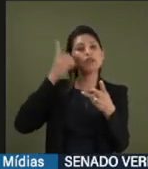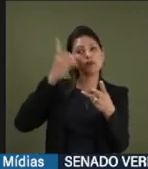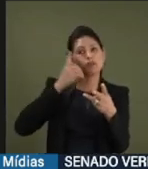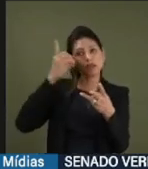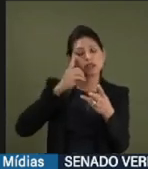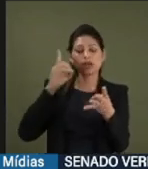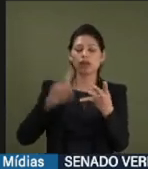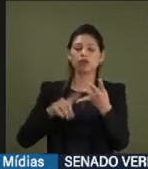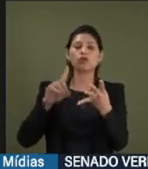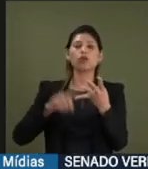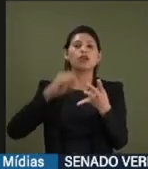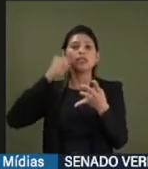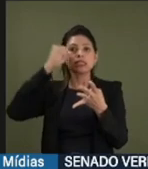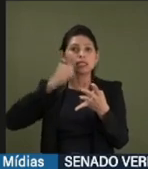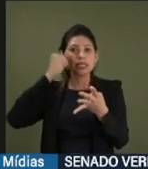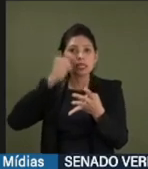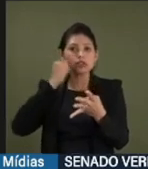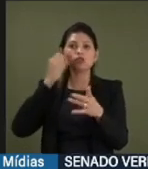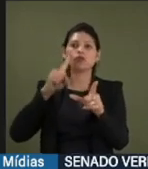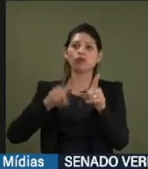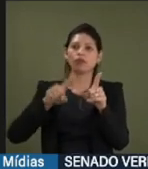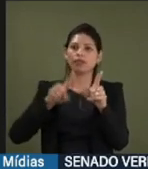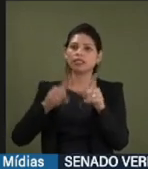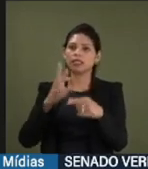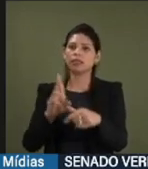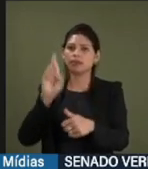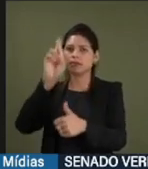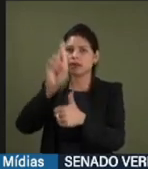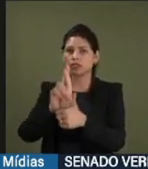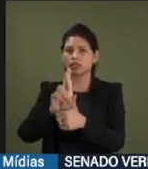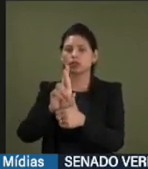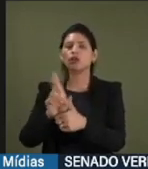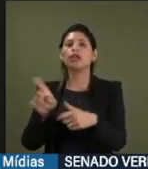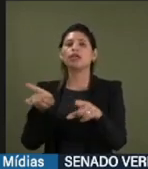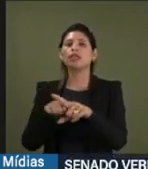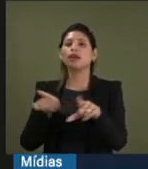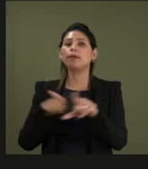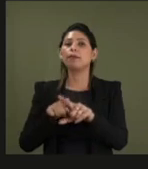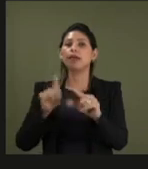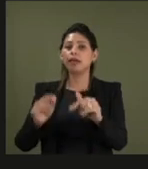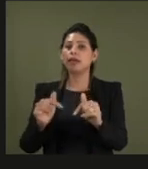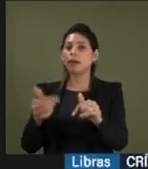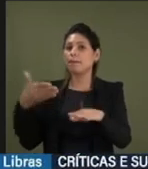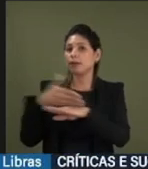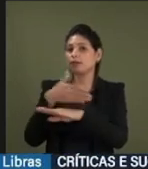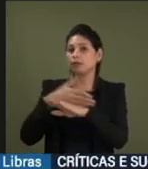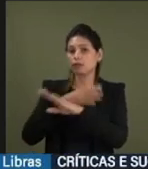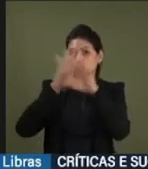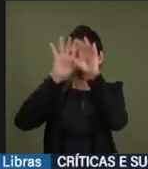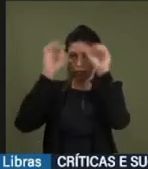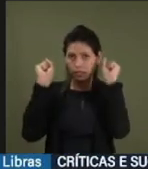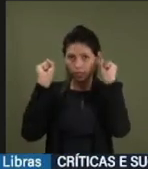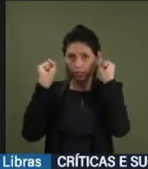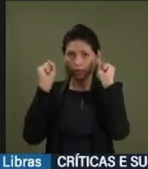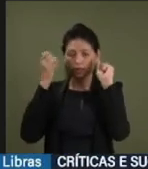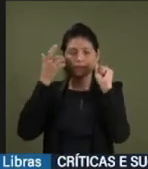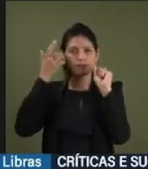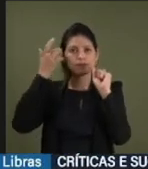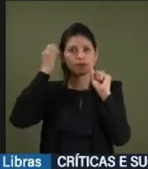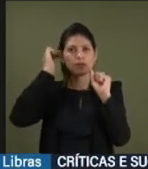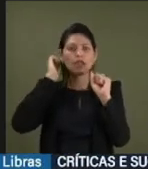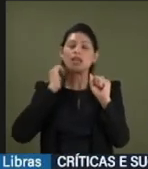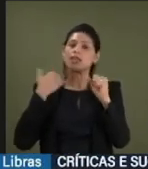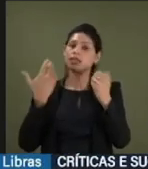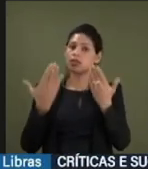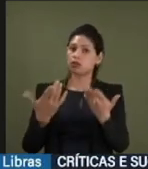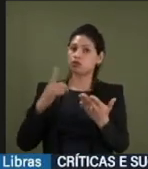Estado, embaixadores e integrantes dos tribunais superiores e do Ministério Público. Em democracias